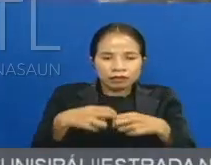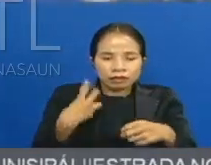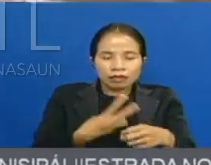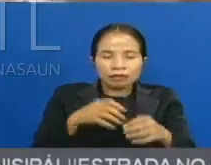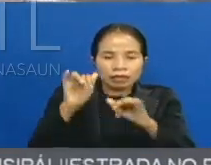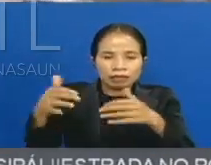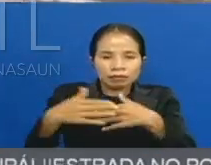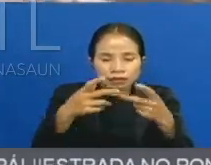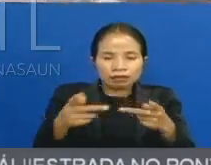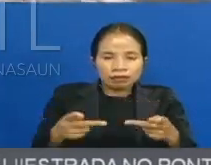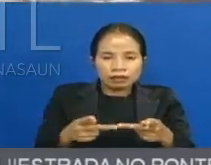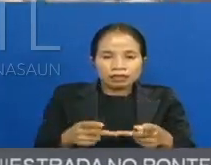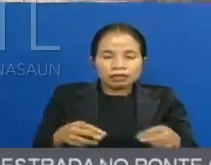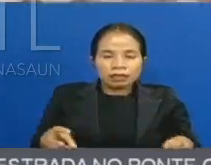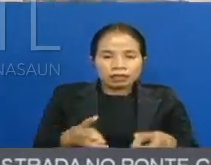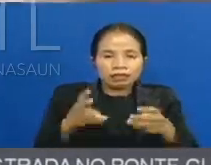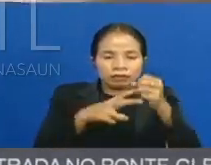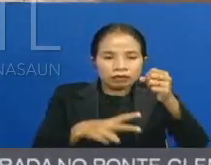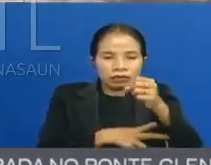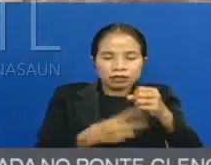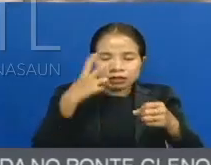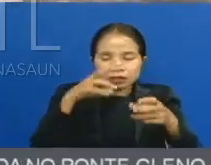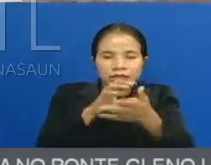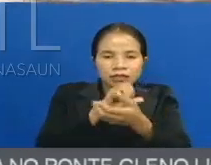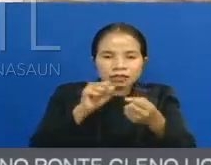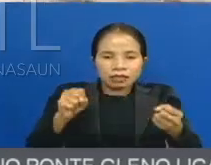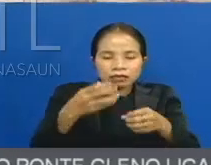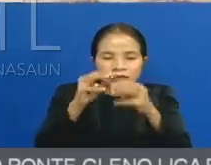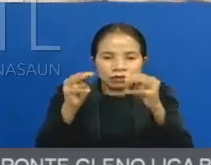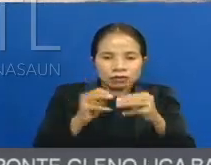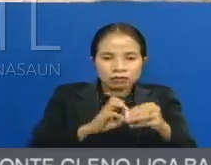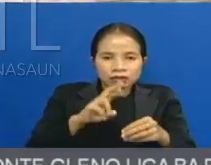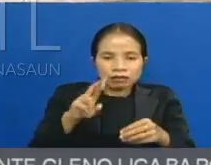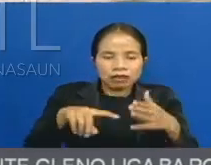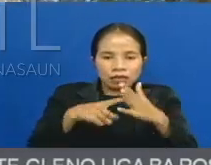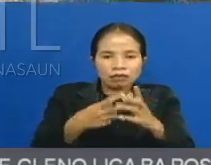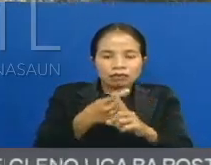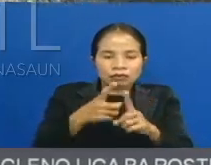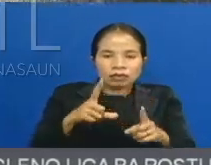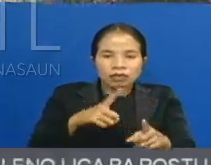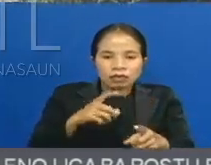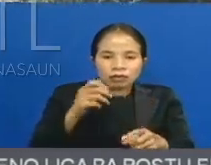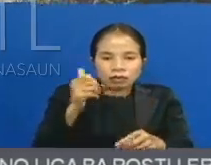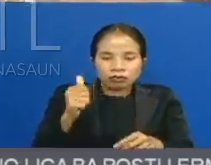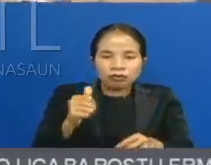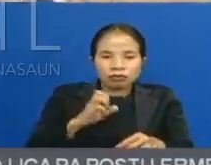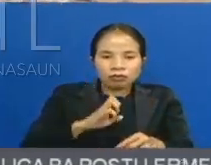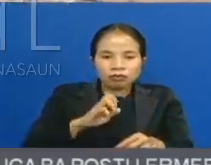Tinha Estrada no ponte será nebe identifica retang estragos e a município Hermera. Hahuhu Silaku Goa,